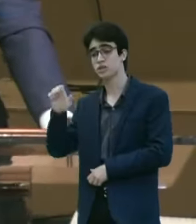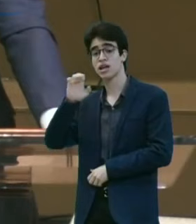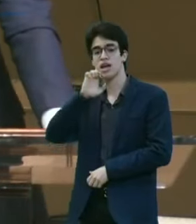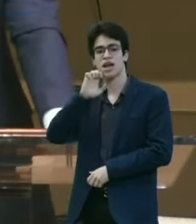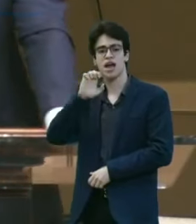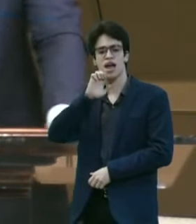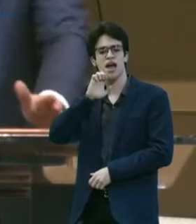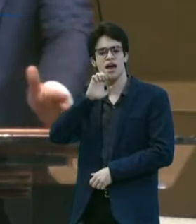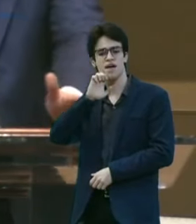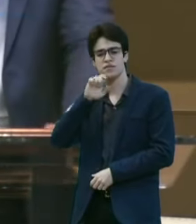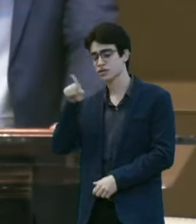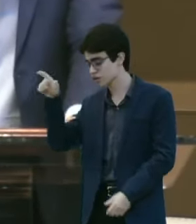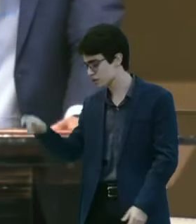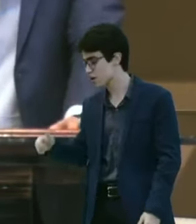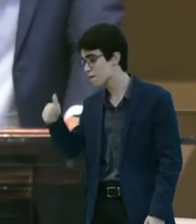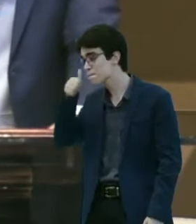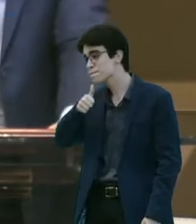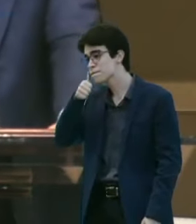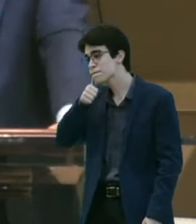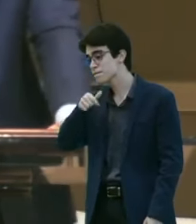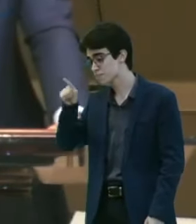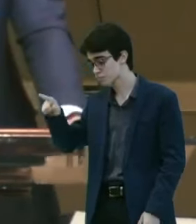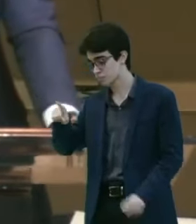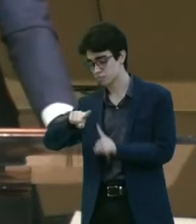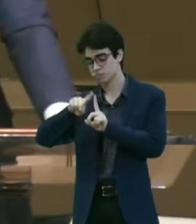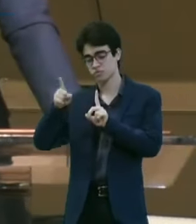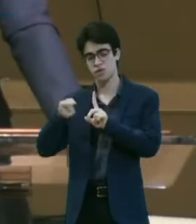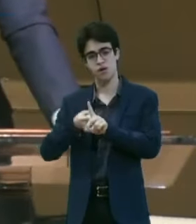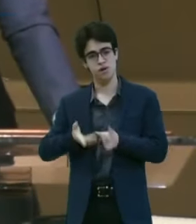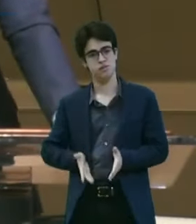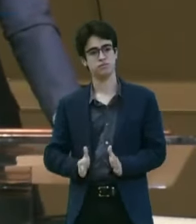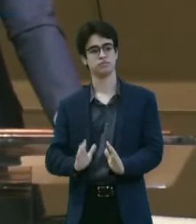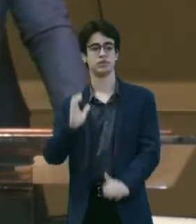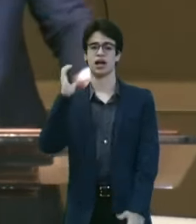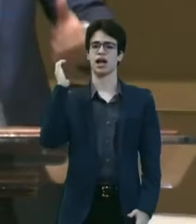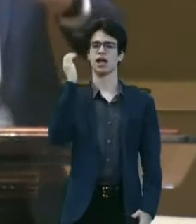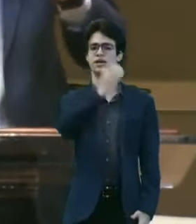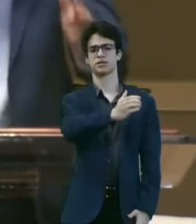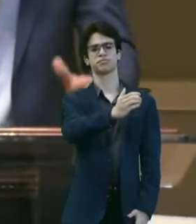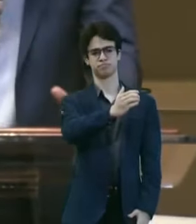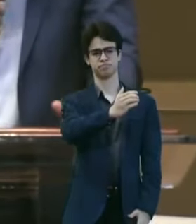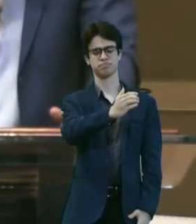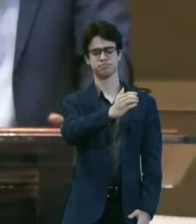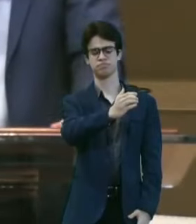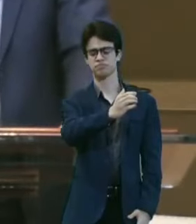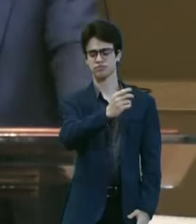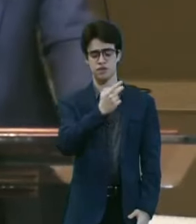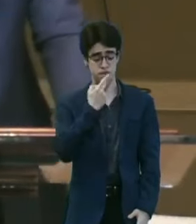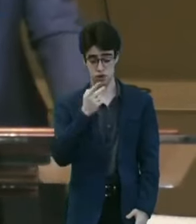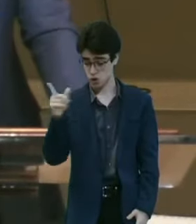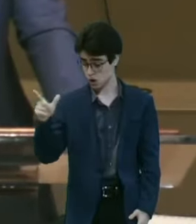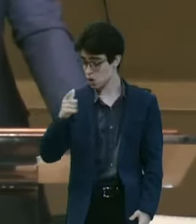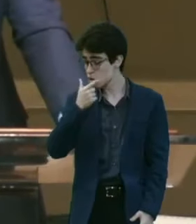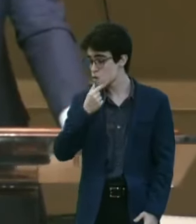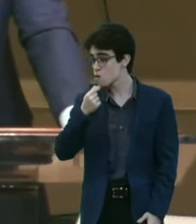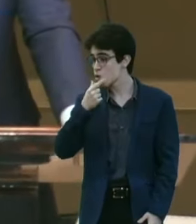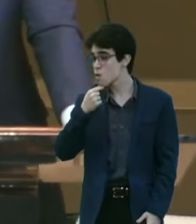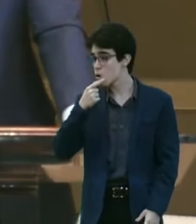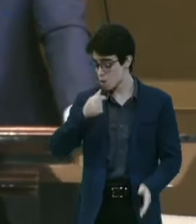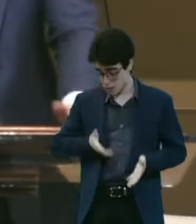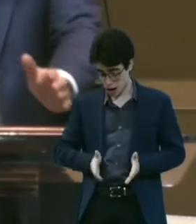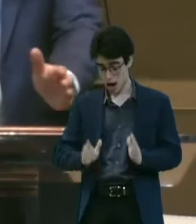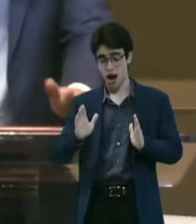mulher. Essa concebeu e deu à luz a Caim. Então disse: adquiri um varão com o auxílio do